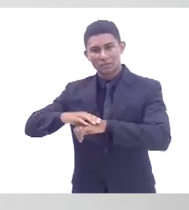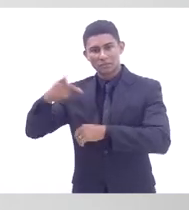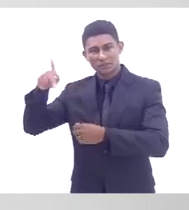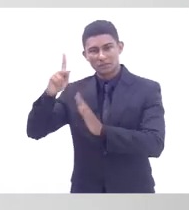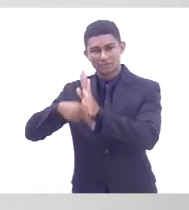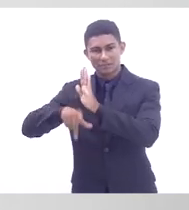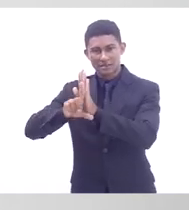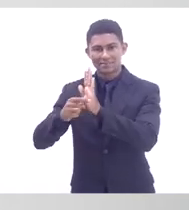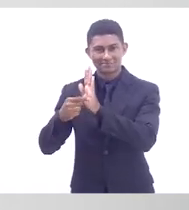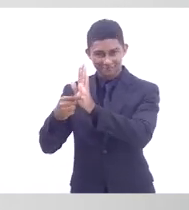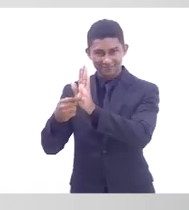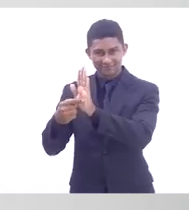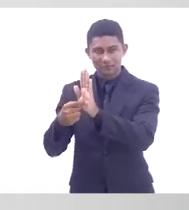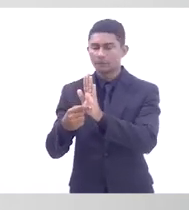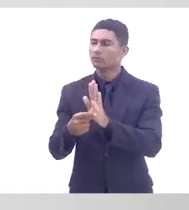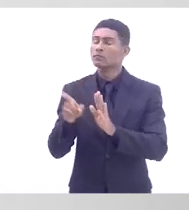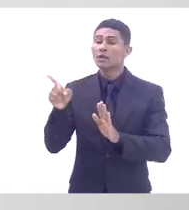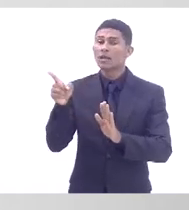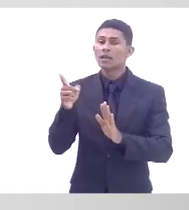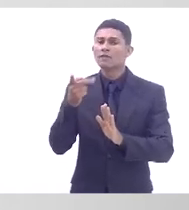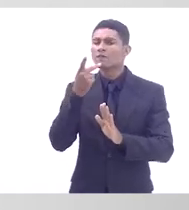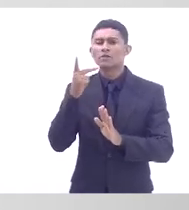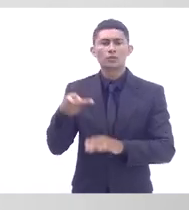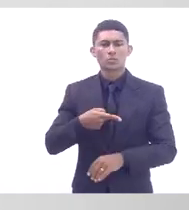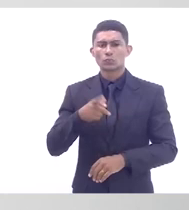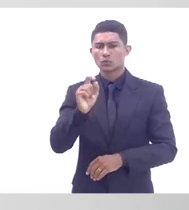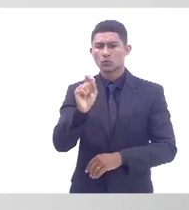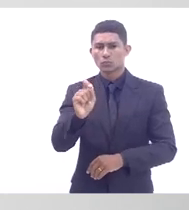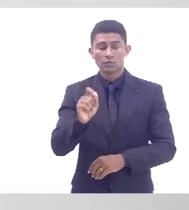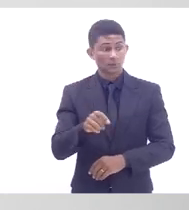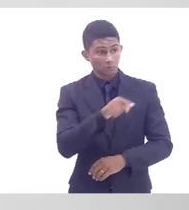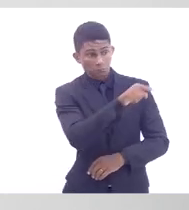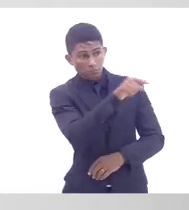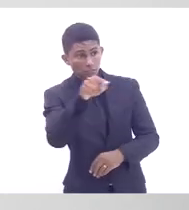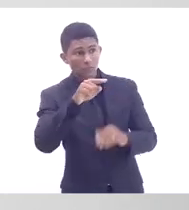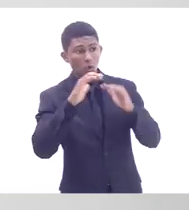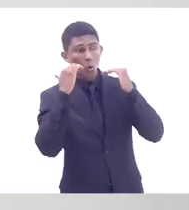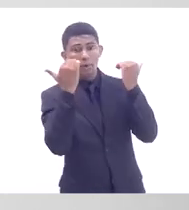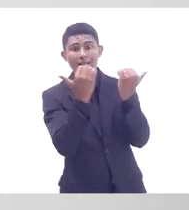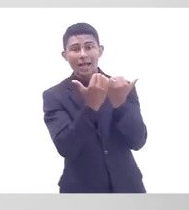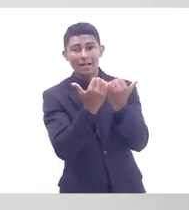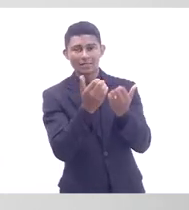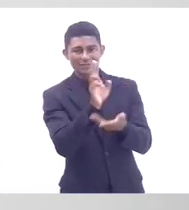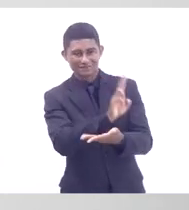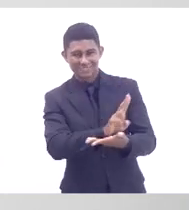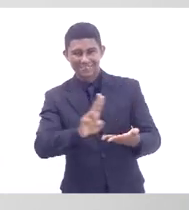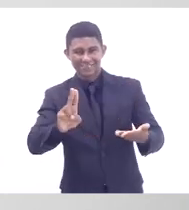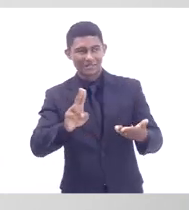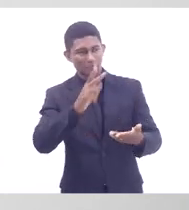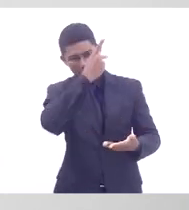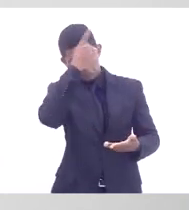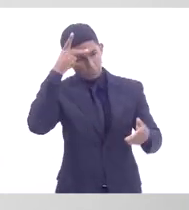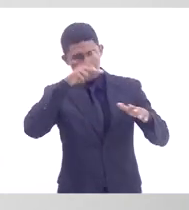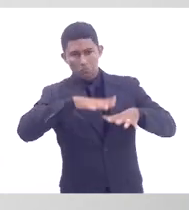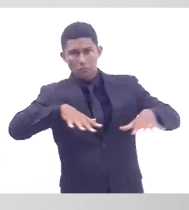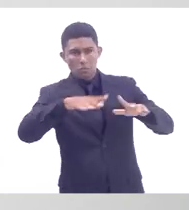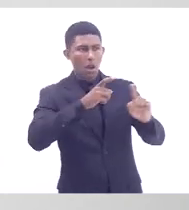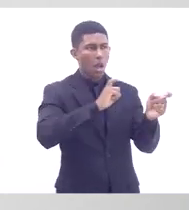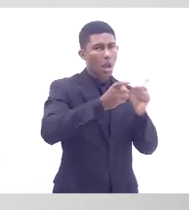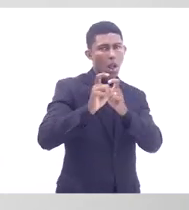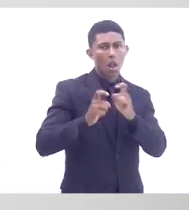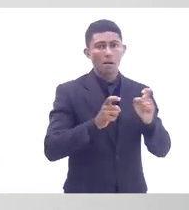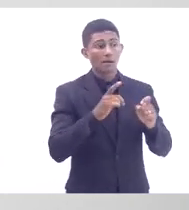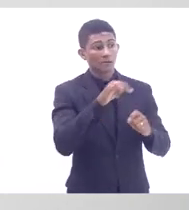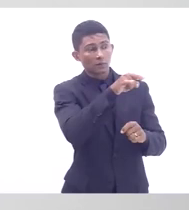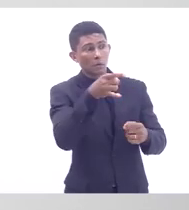em Pauta ele nos colocou que aquilo que fosse debatido com a comunidade Universitária com relação ao projeto ele topava ou